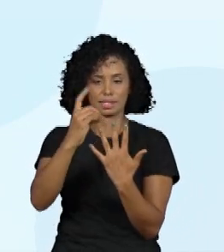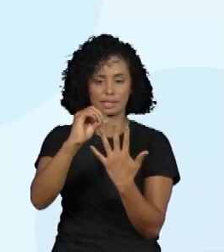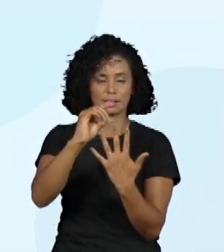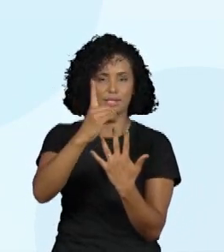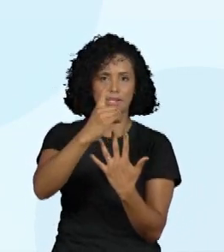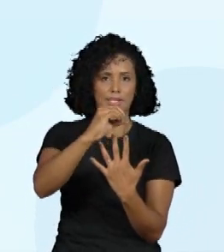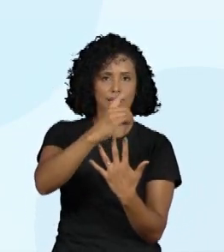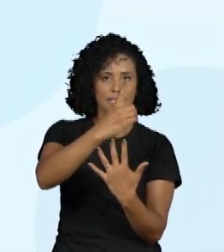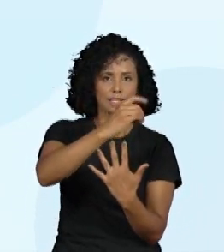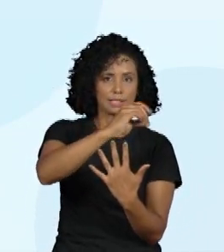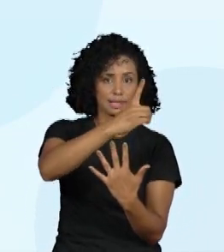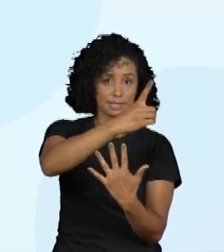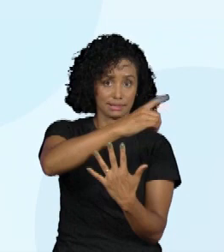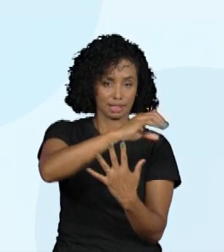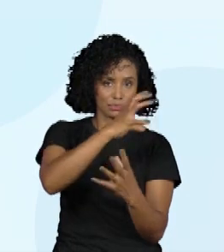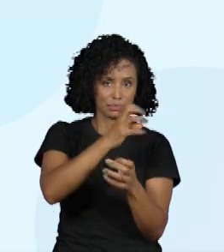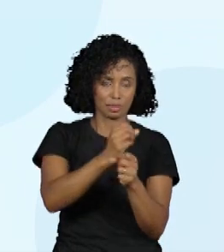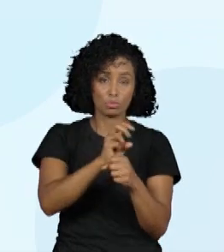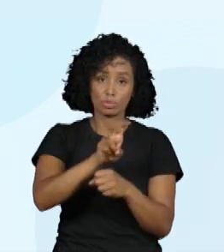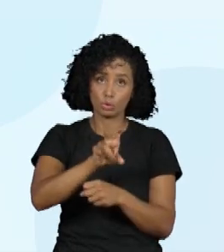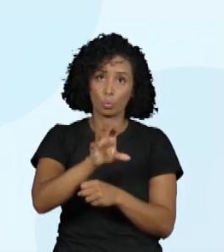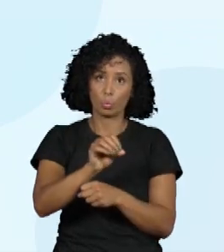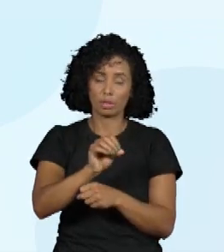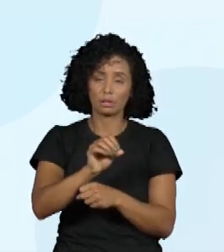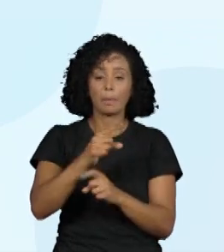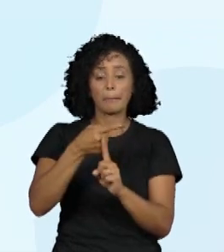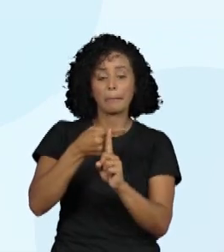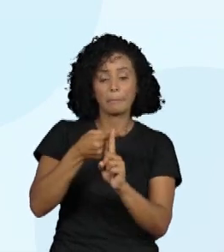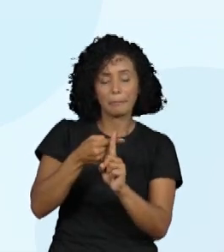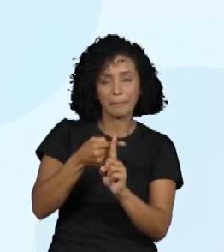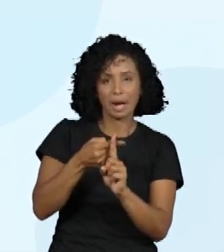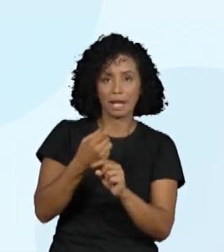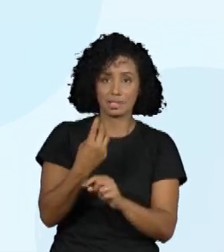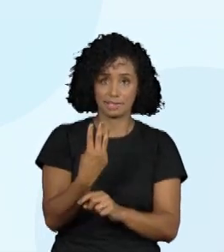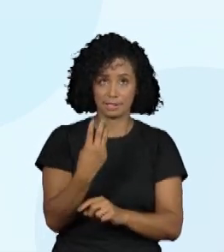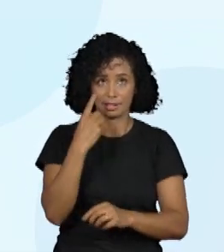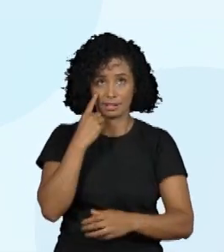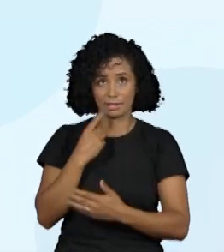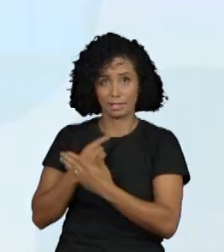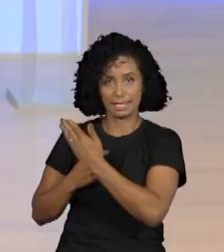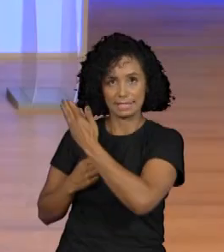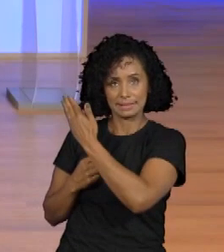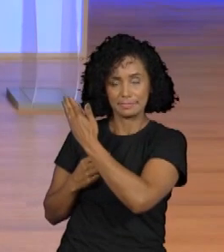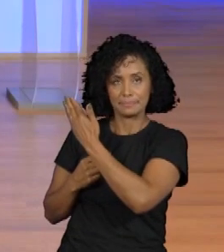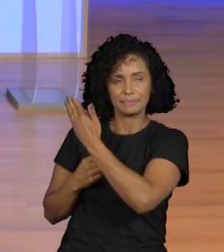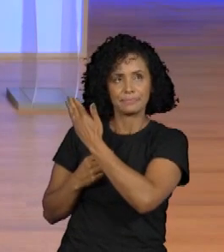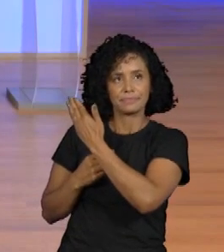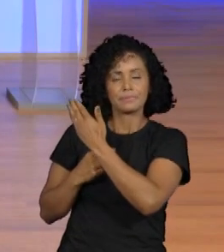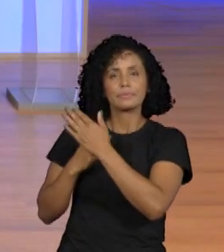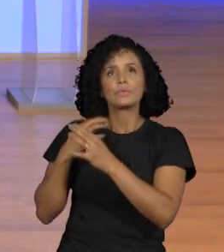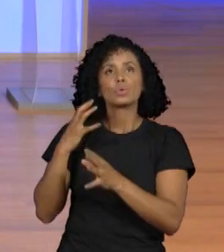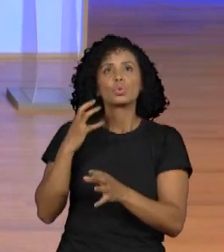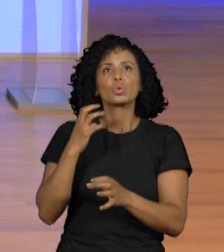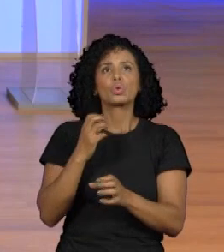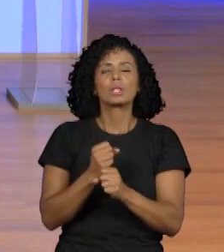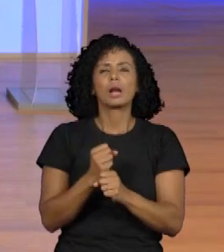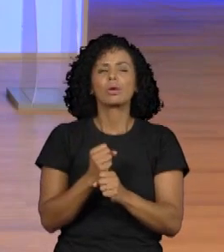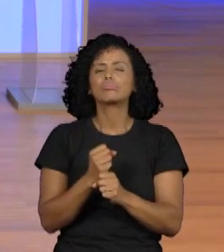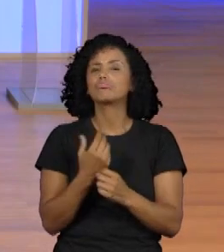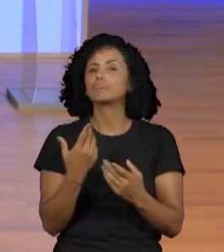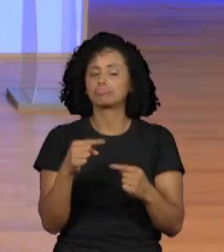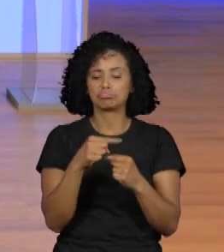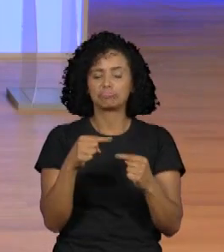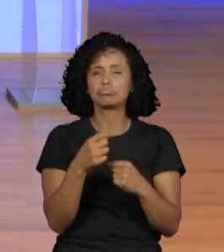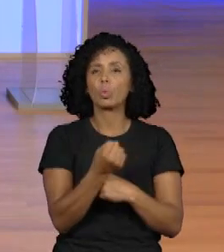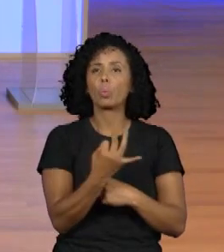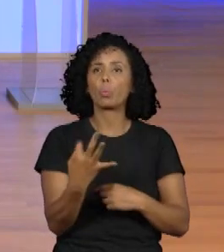mais esses 3 restantes, que dá um total de 50. Olha lá, com a Pro Joyce, já tem 5